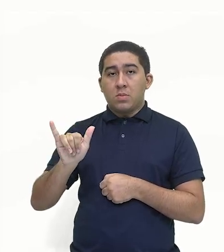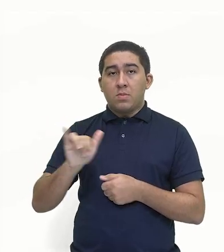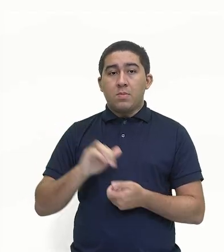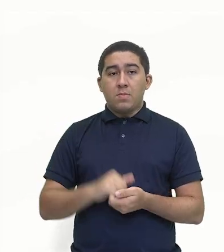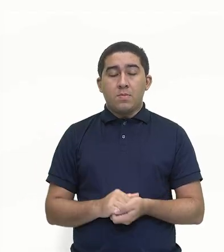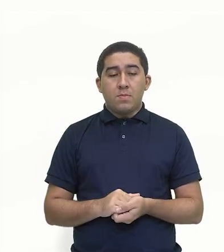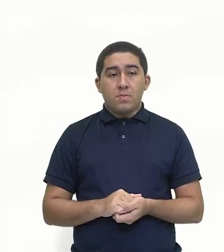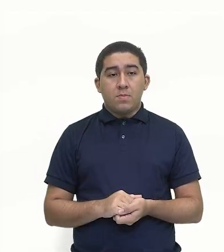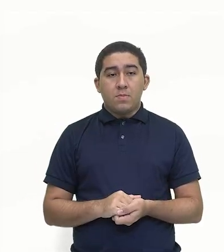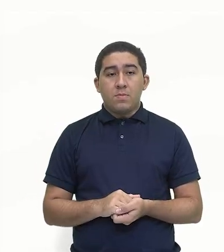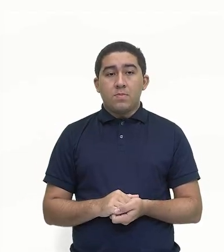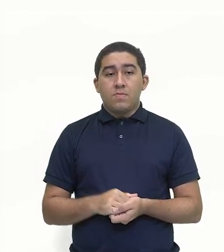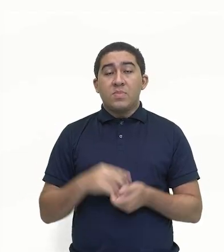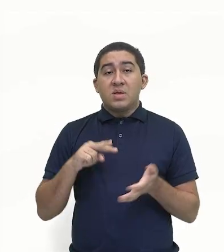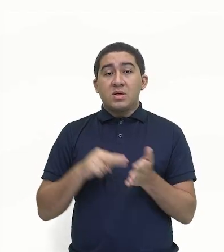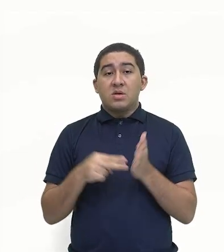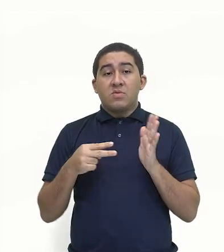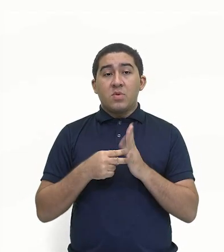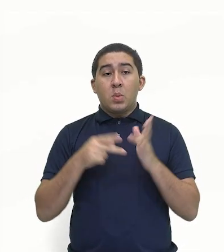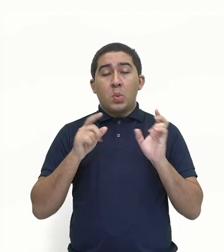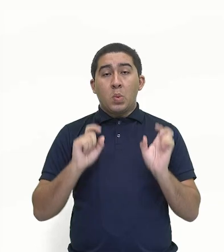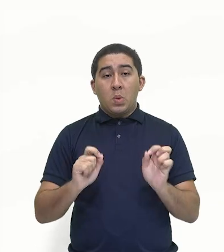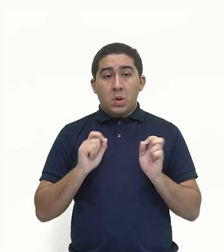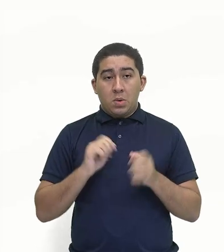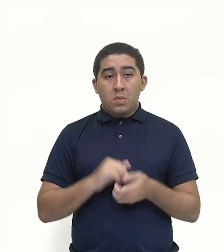noisy. Noisy significa